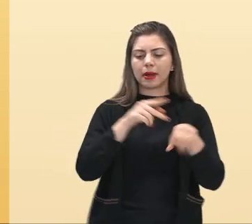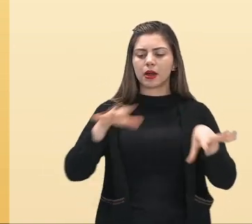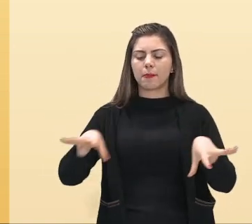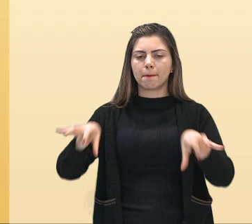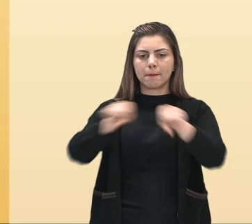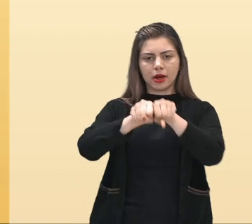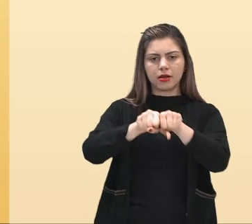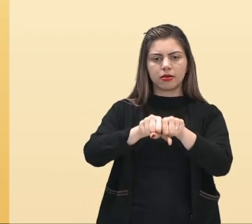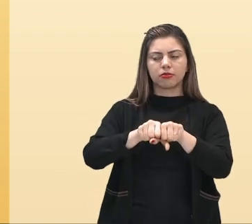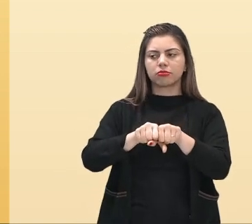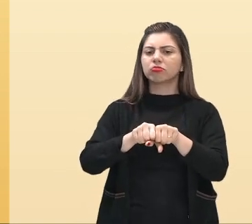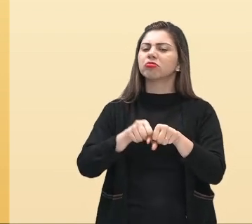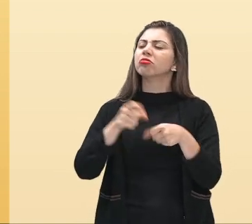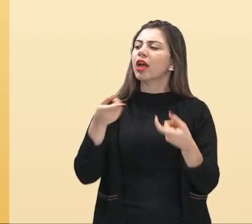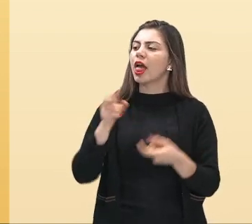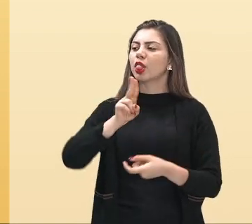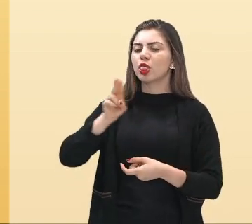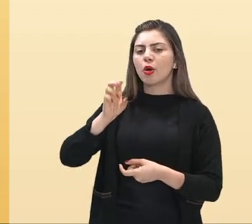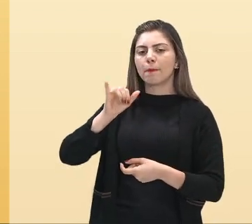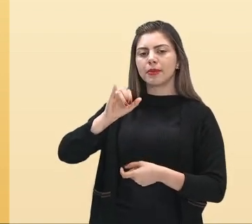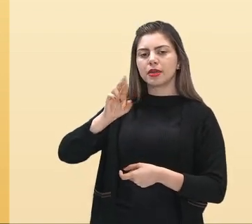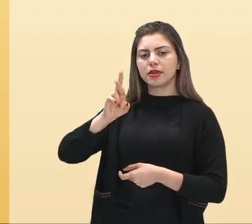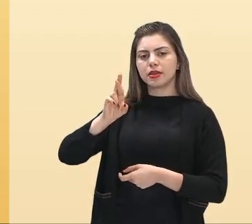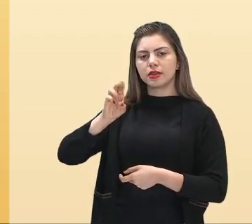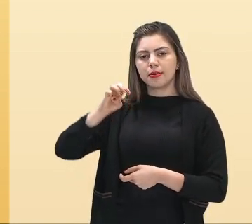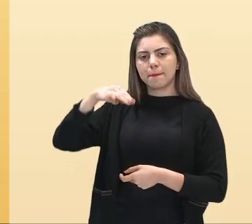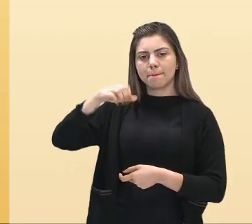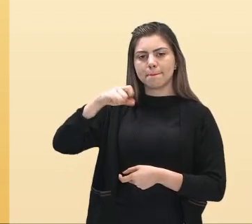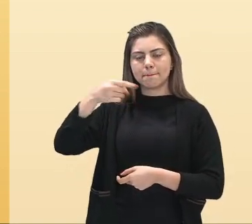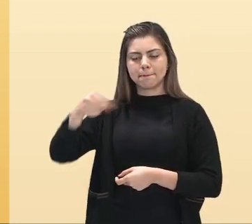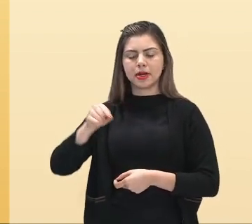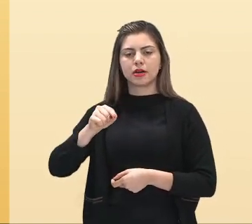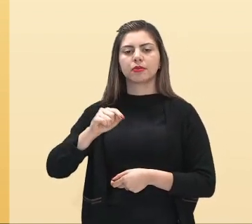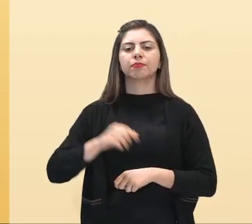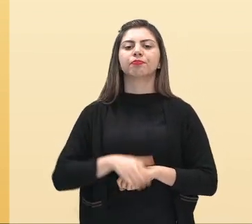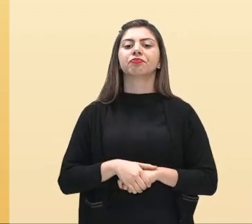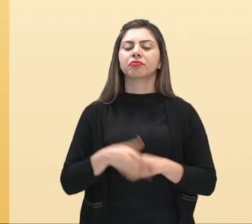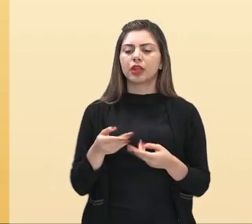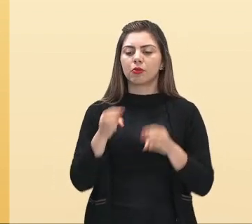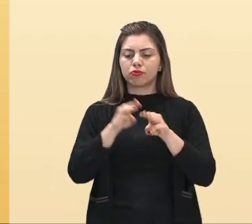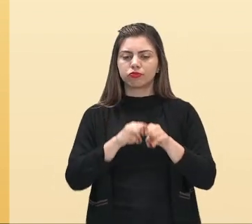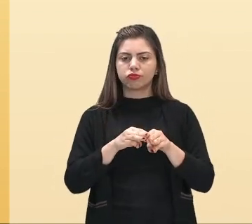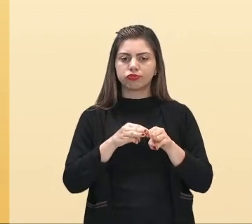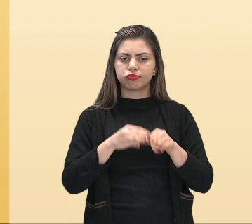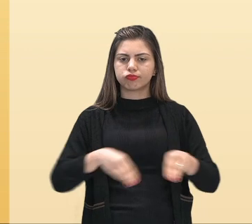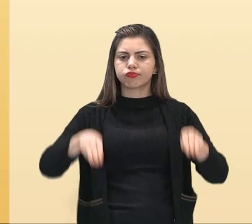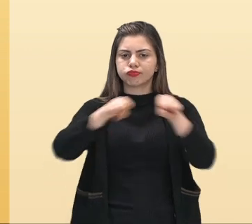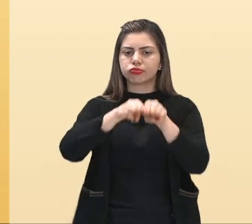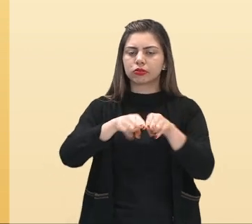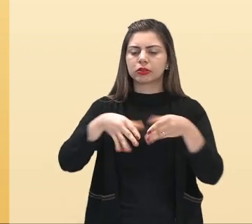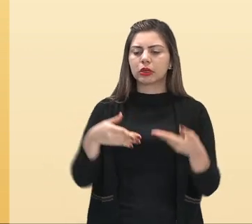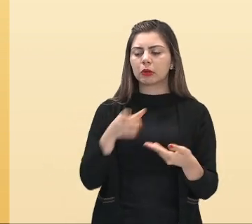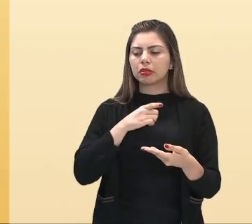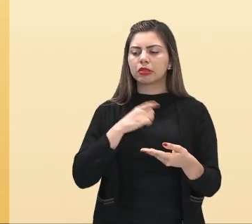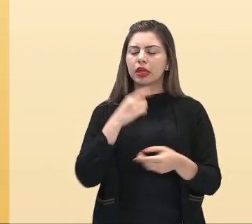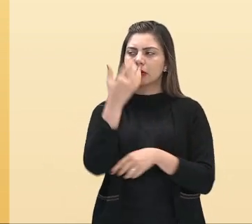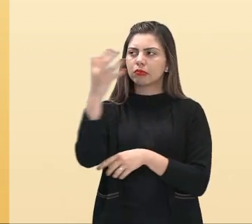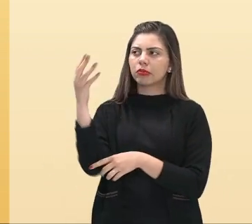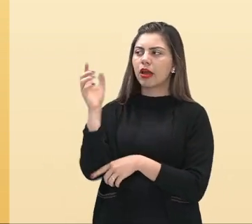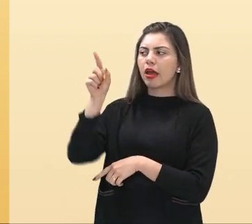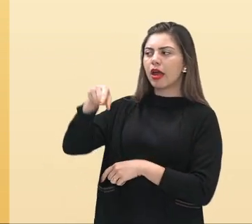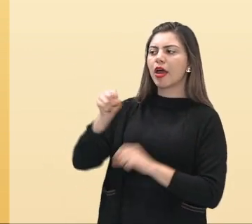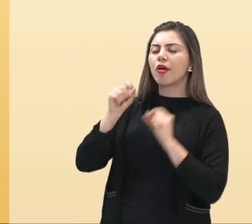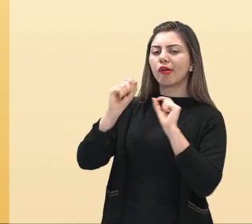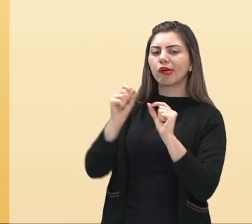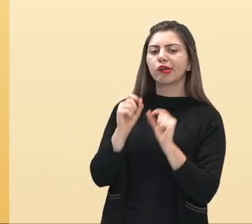pedras receberam o nome de ímãs e as propriedades que se manifestam espontaneamente na natureza foram